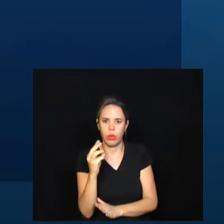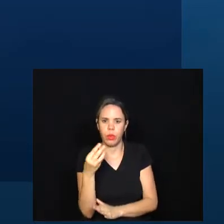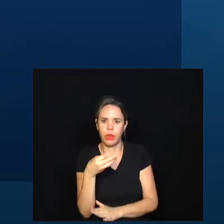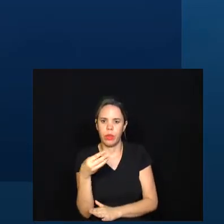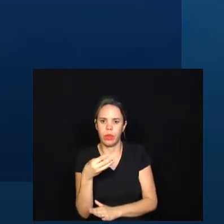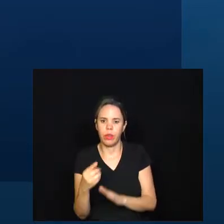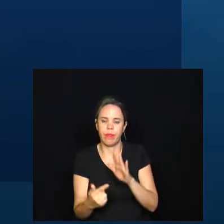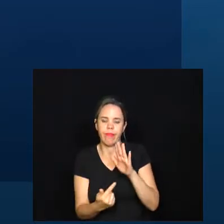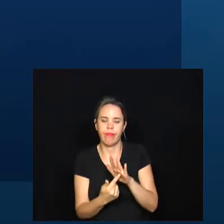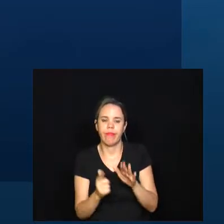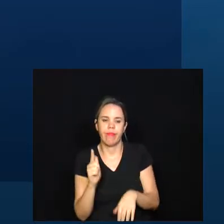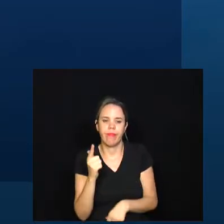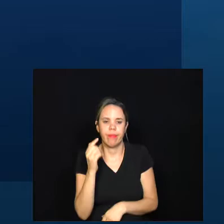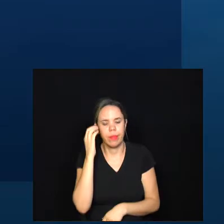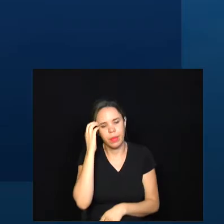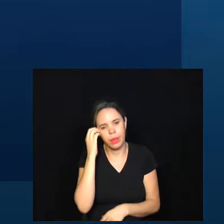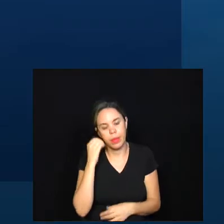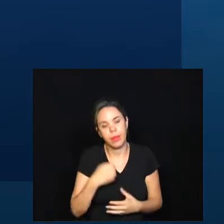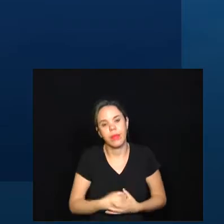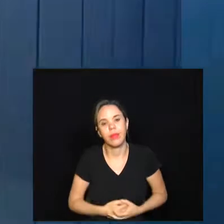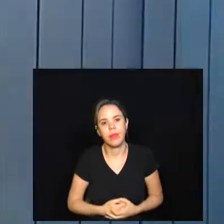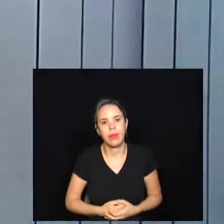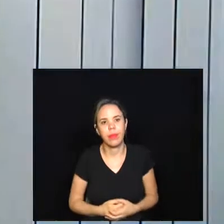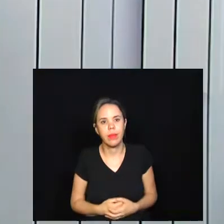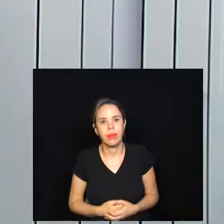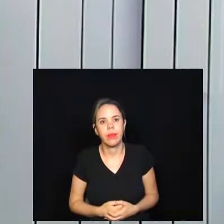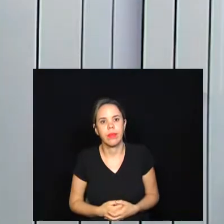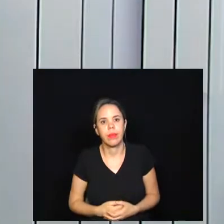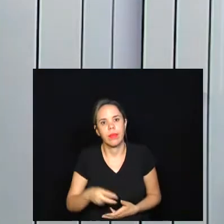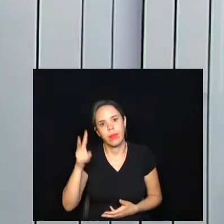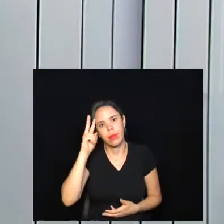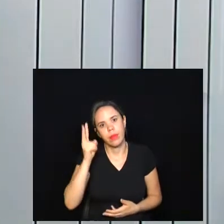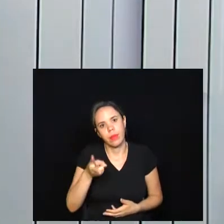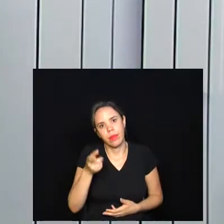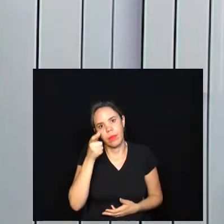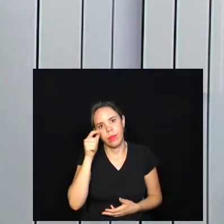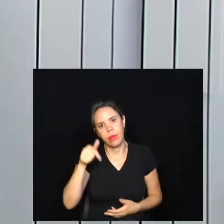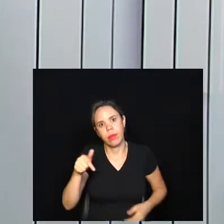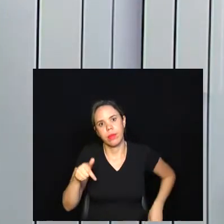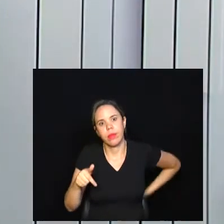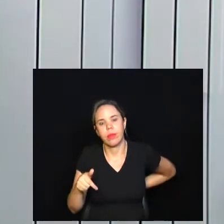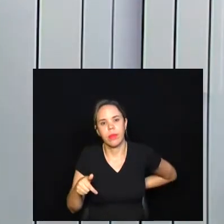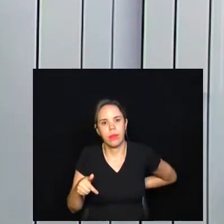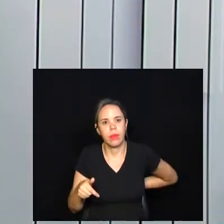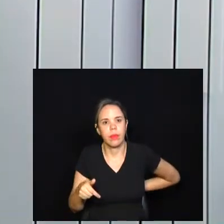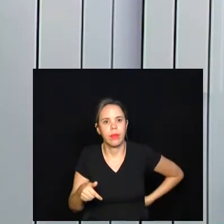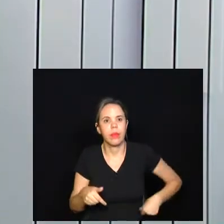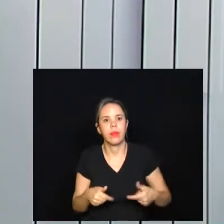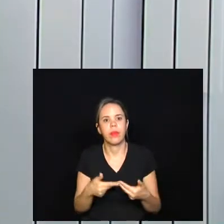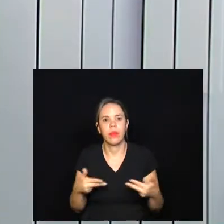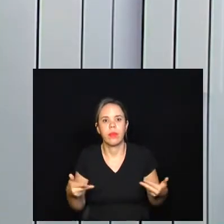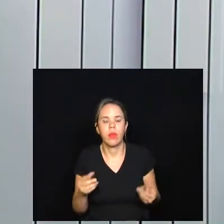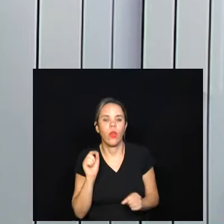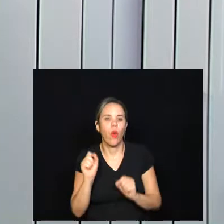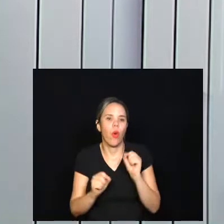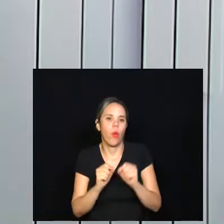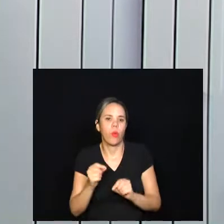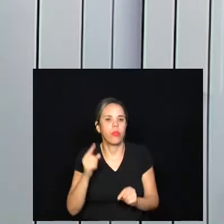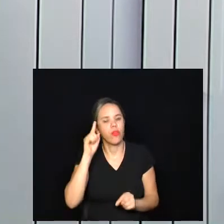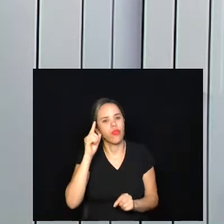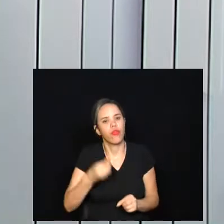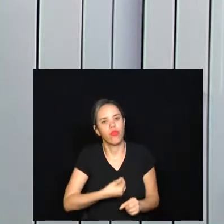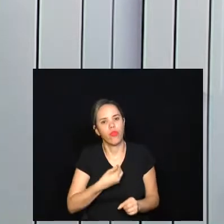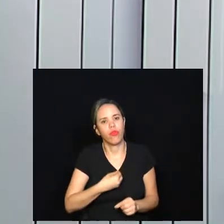aos 33 graus. Toda segunda-feira você acompanha aqui uma atividade, como é o dia a dia de